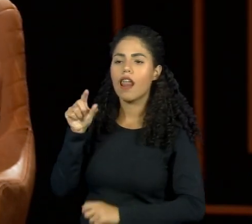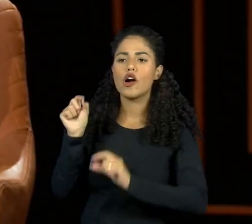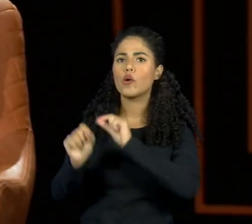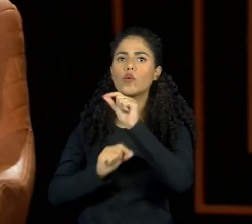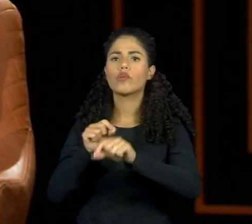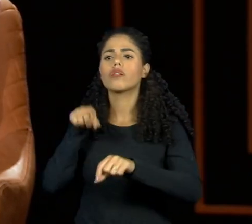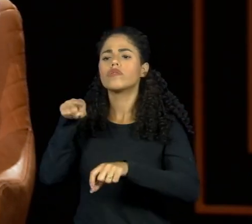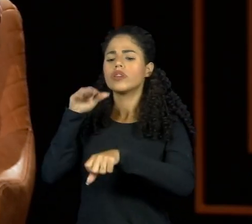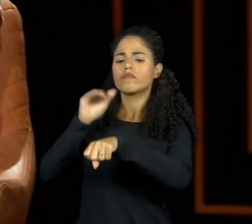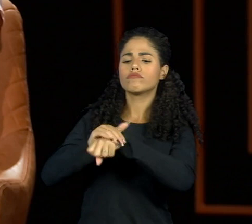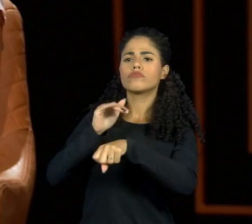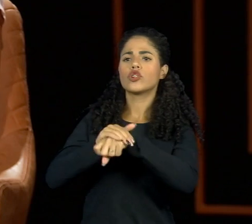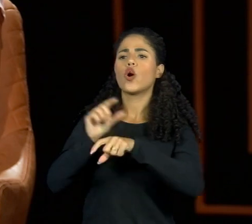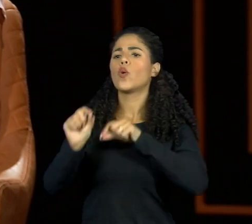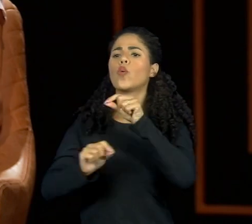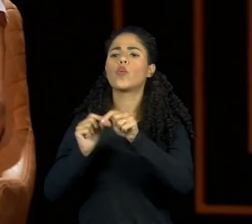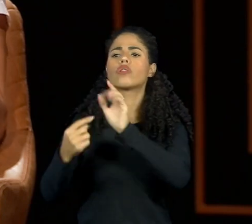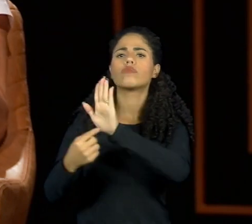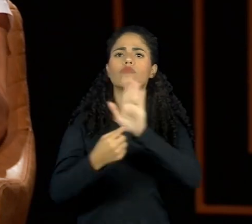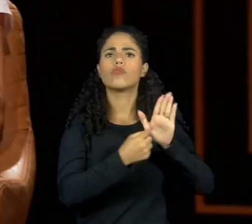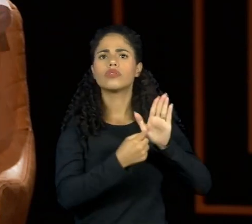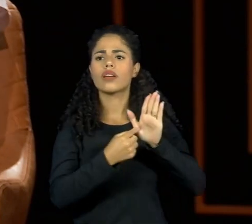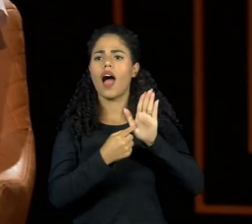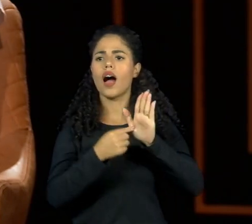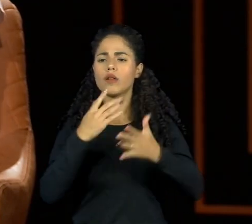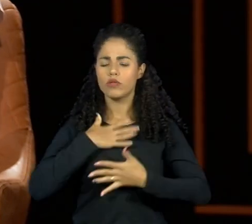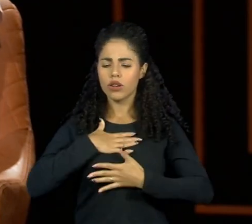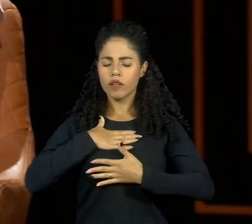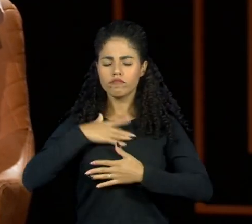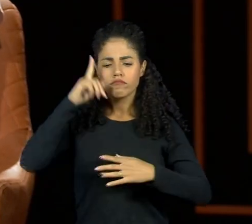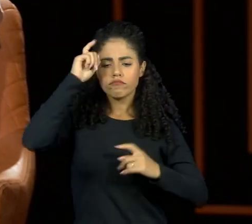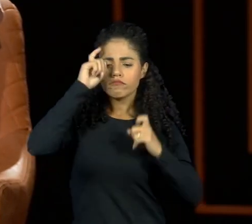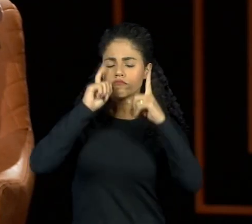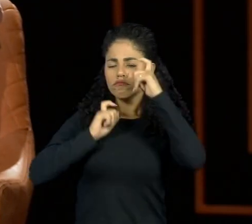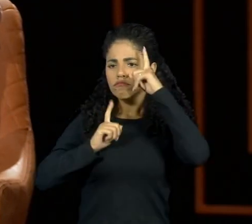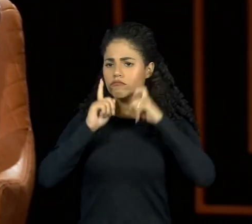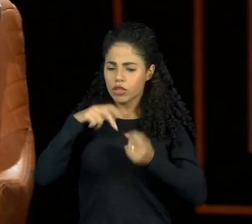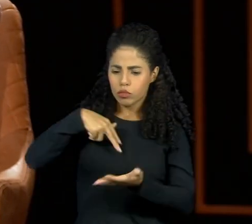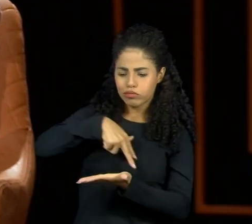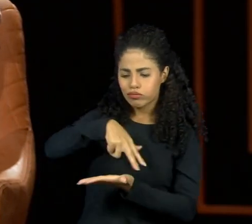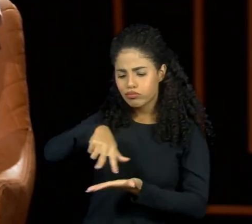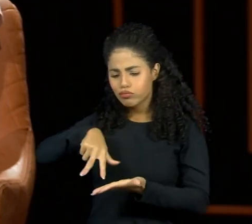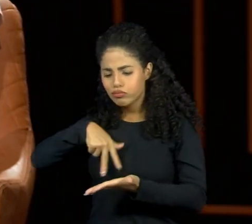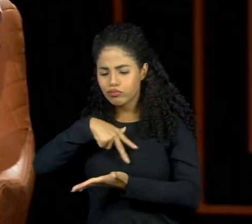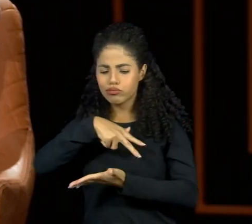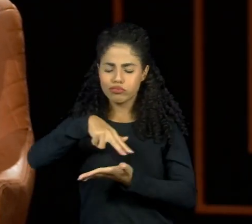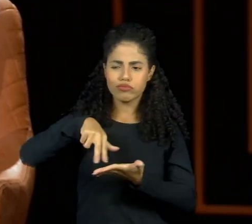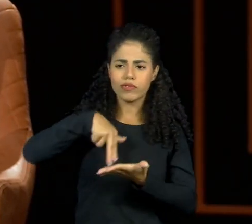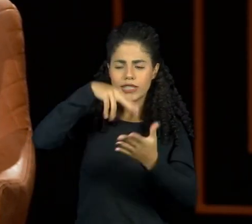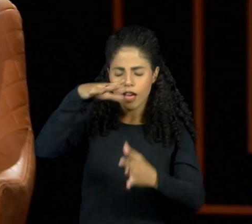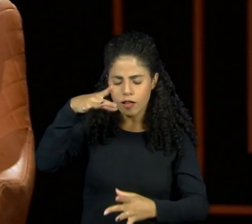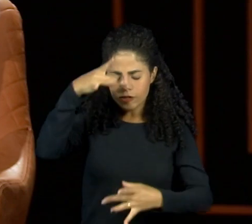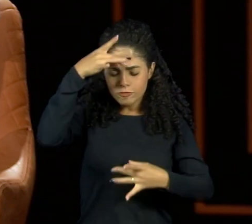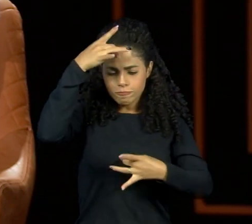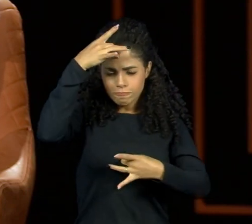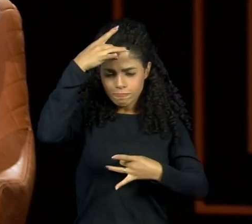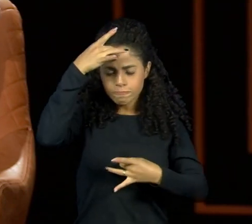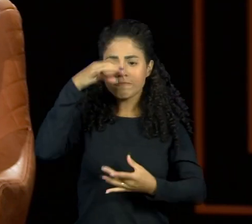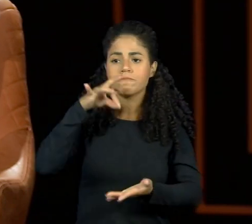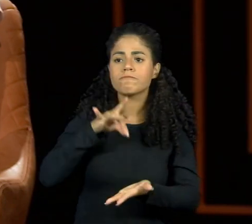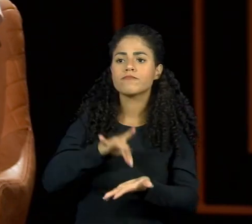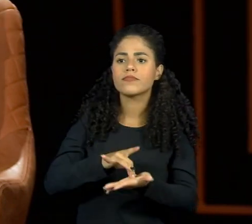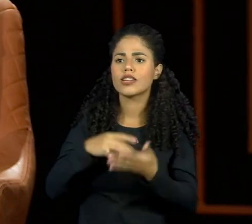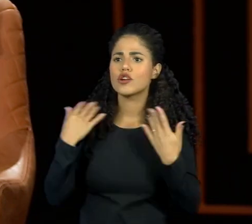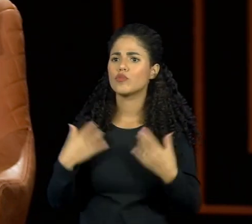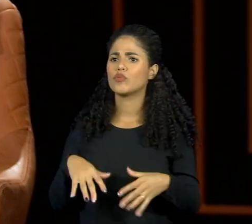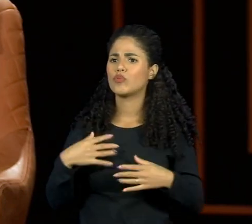você fizesse um gesto sem o subtexto, sabe, sem incorporar. Nossa